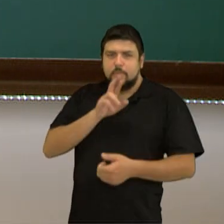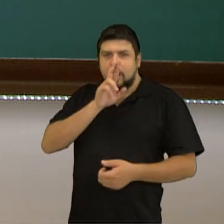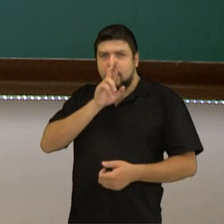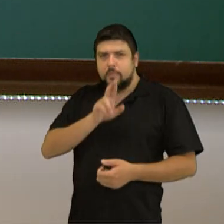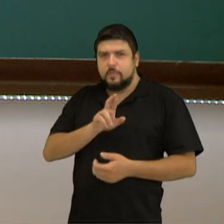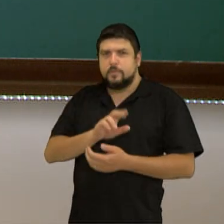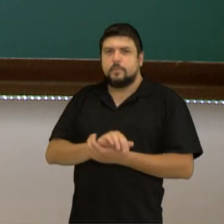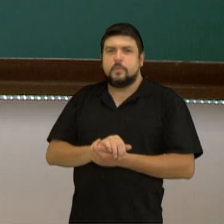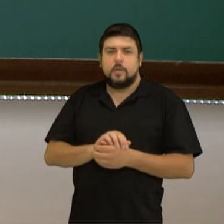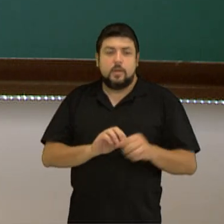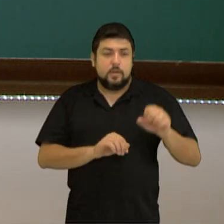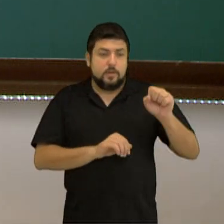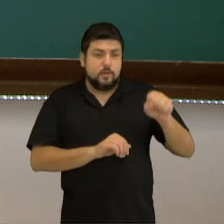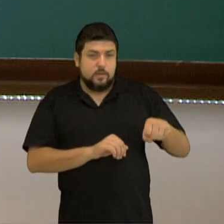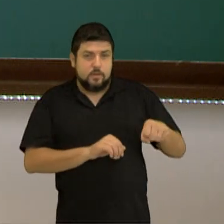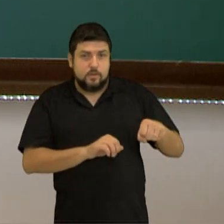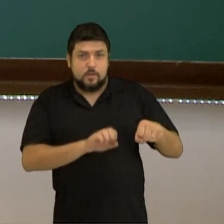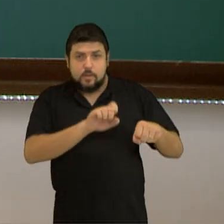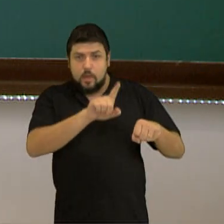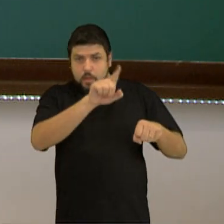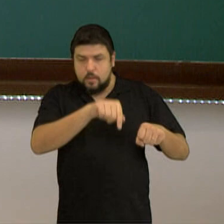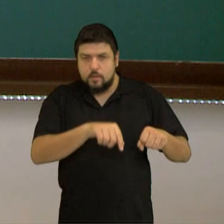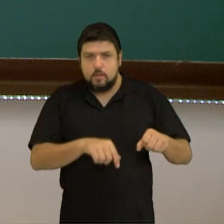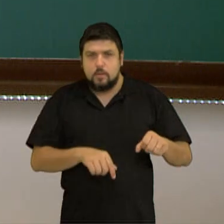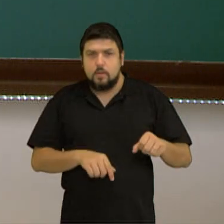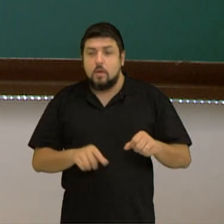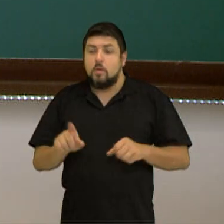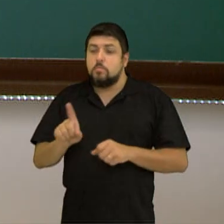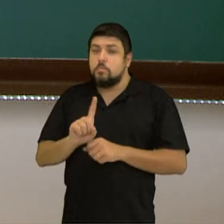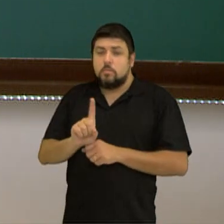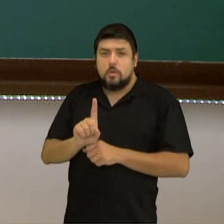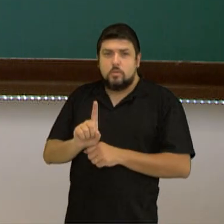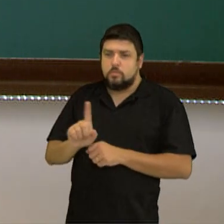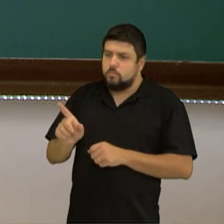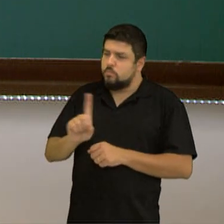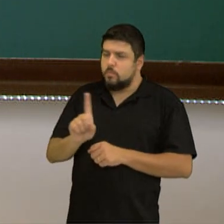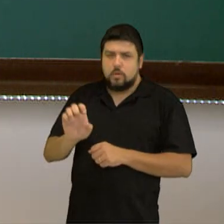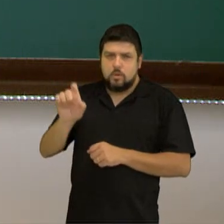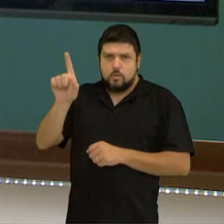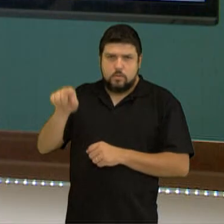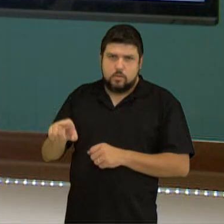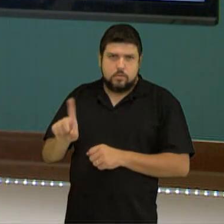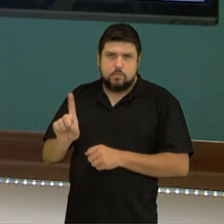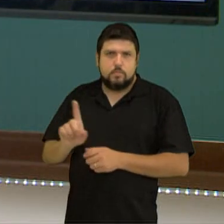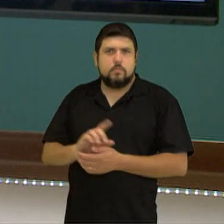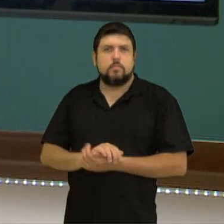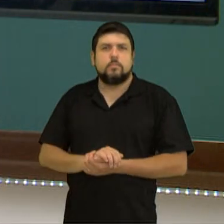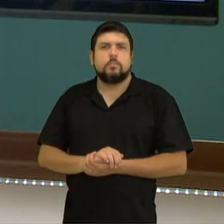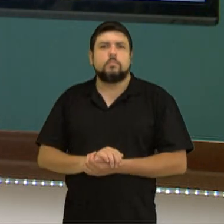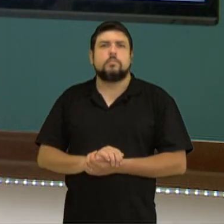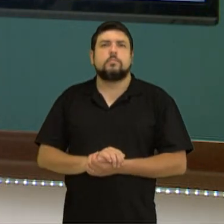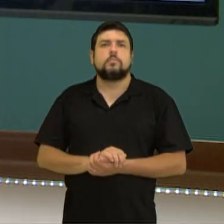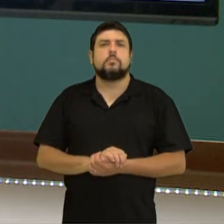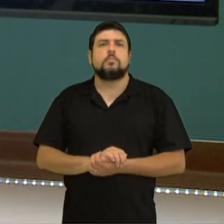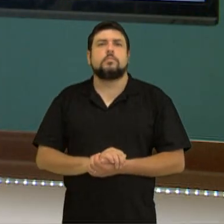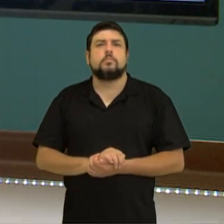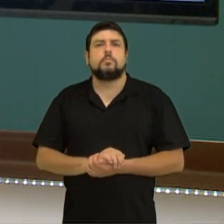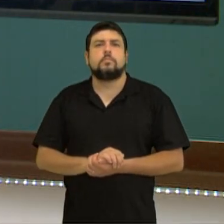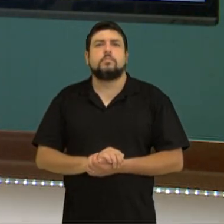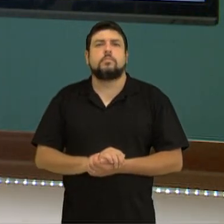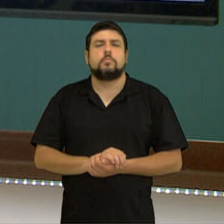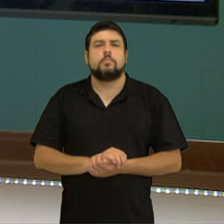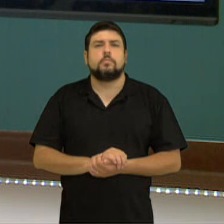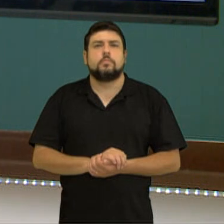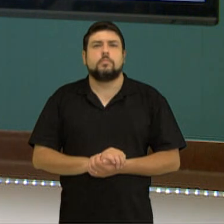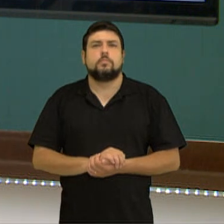Sim, é ou não é importante para a tua vida. Se você deu a resposta completa, é só repetir o resto da frase. Yes, it is important in